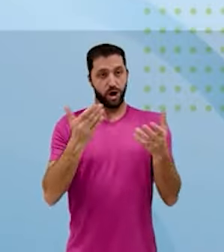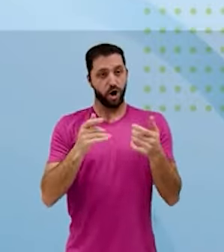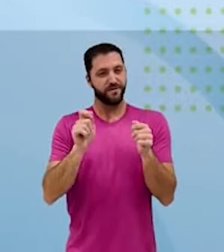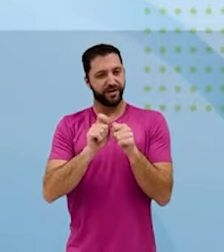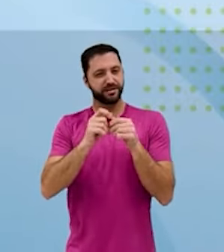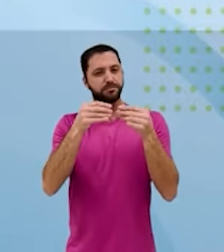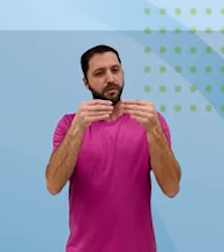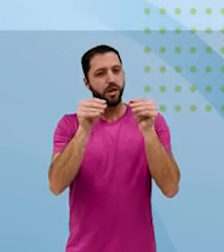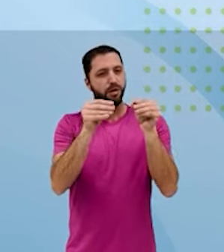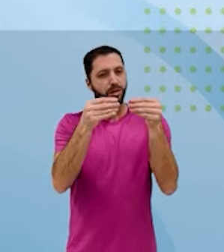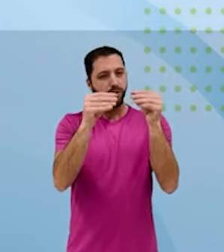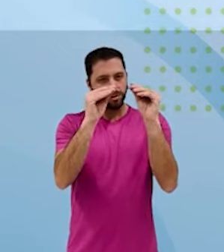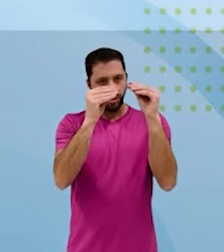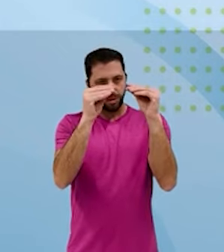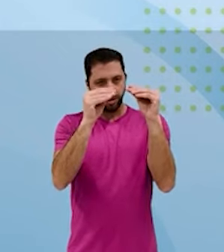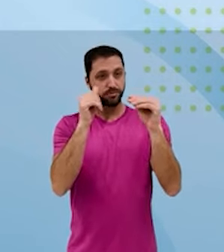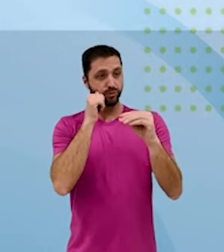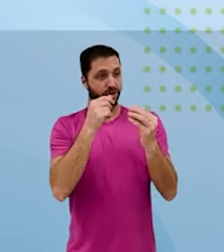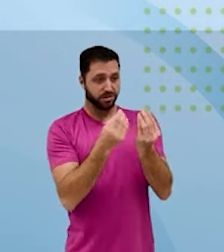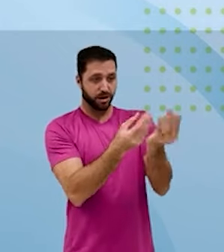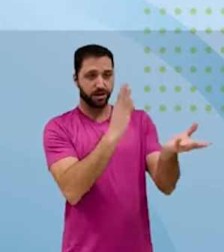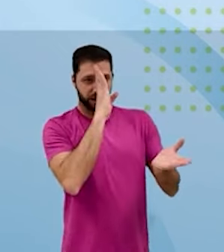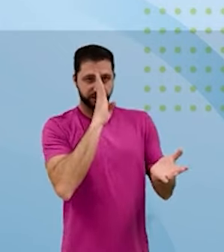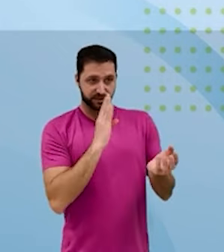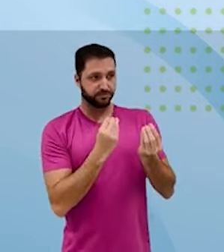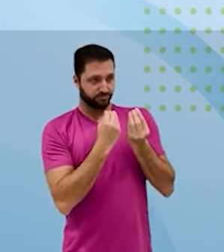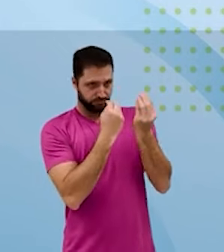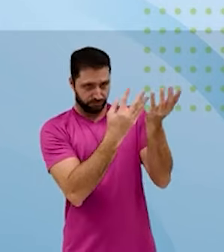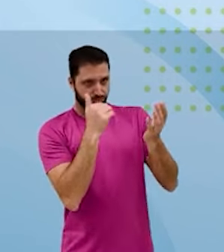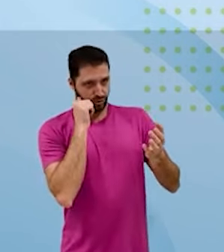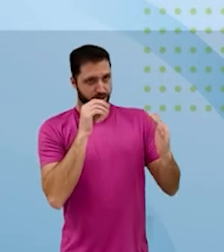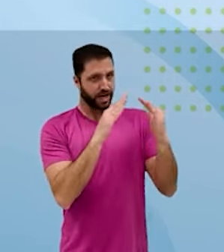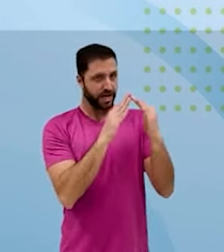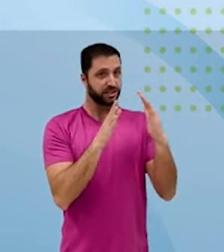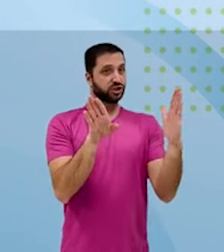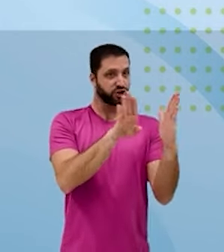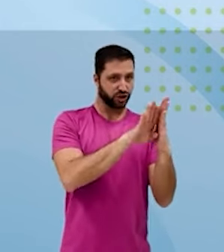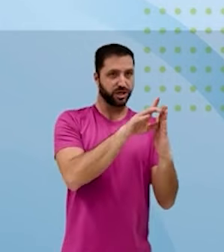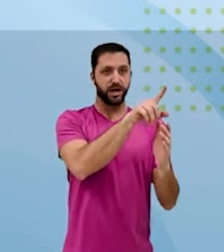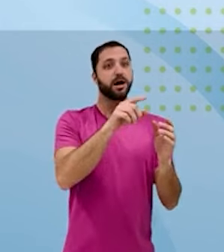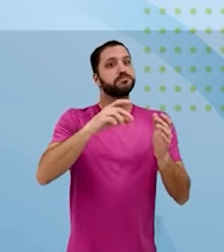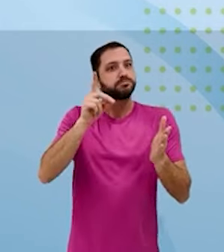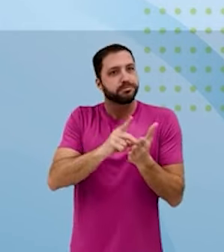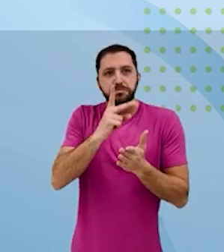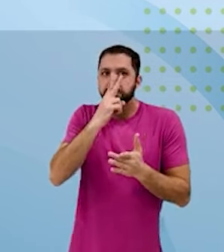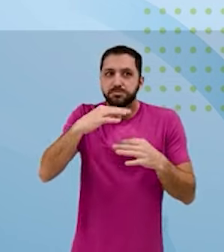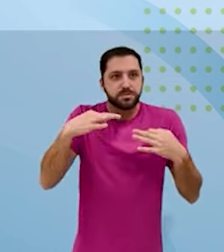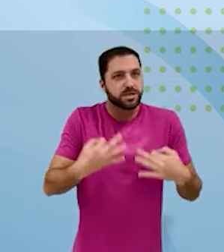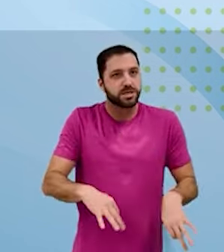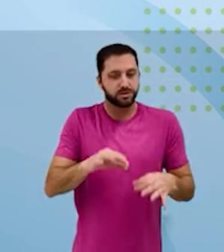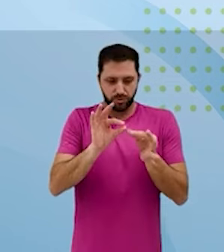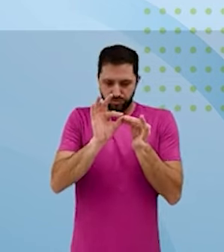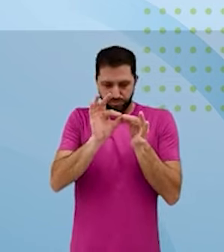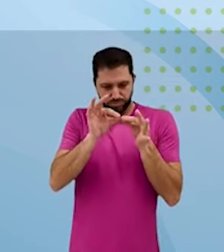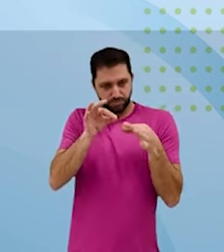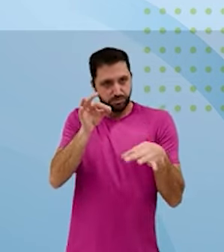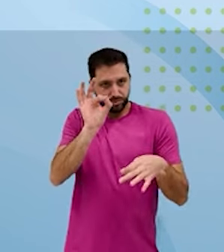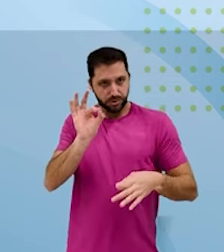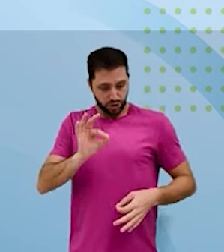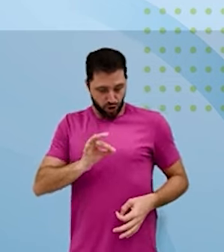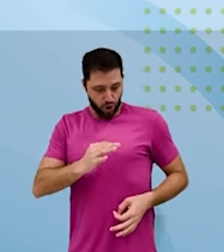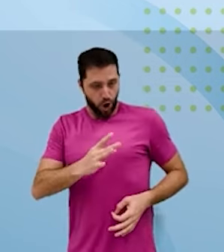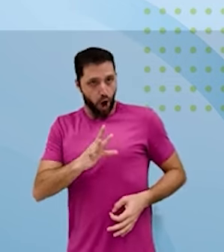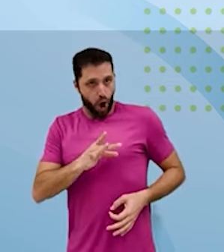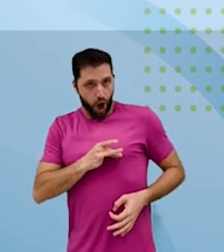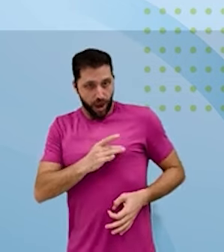areola agora de silicone, a gente faz e doa para essas mulheres, chega na casa delas. Olha só. E é real, parece uma areola, um bico mesmo.